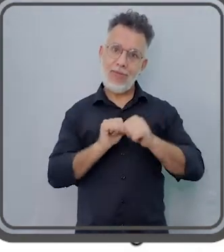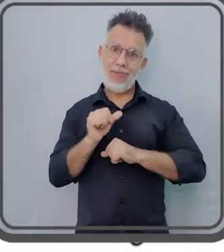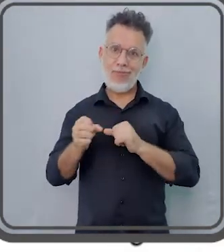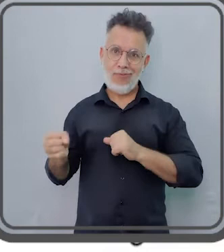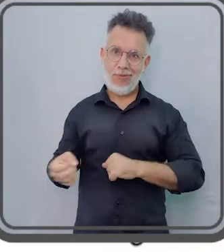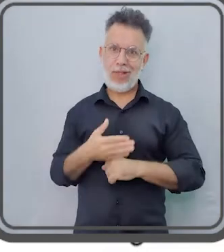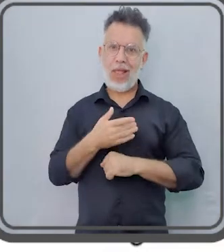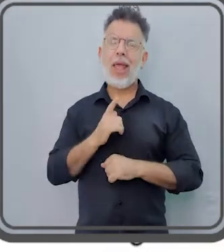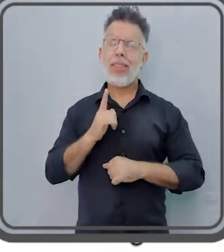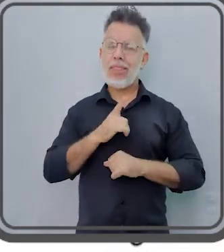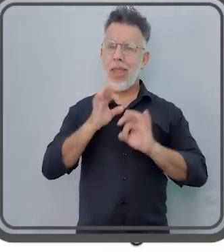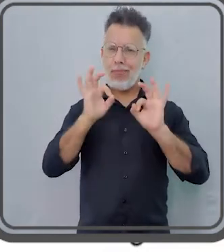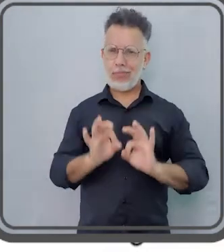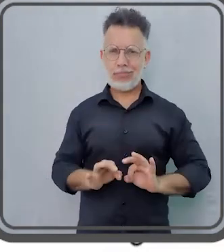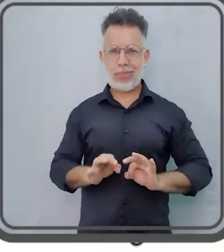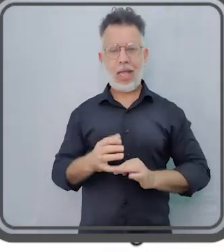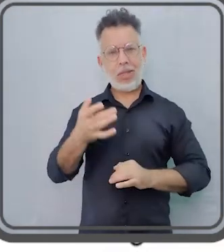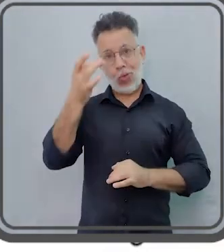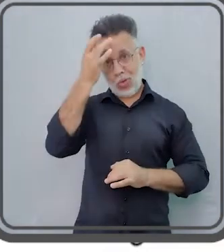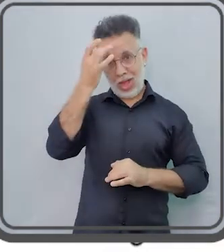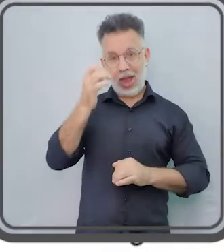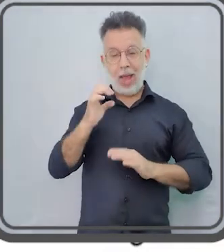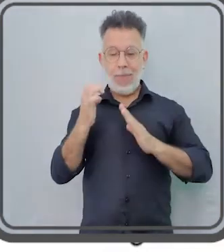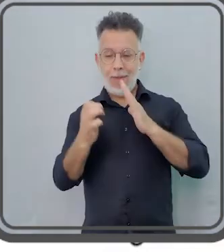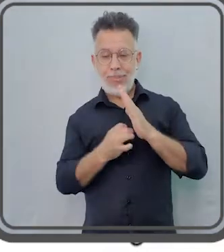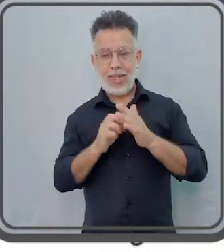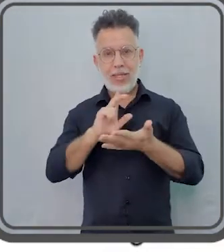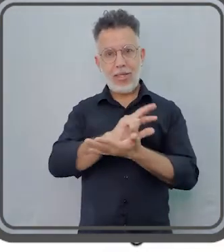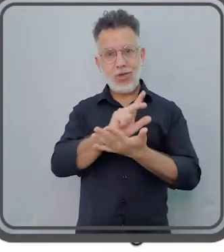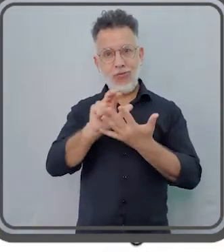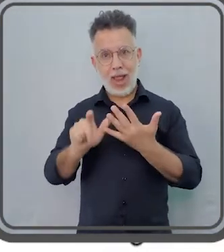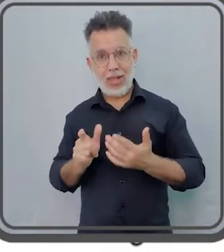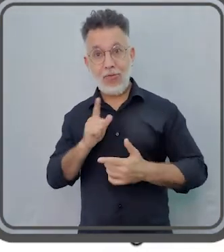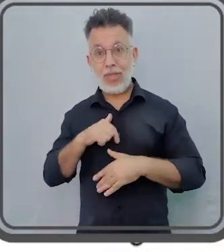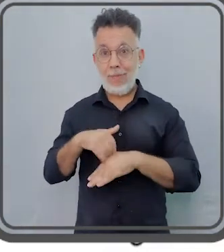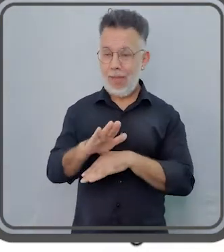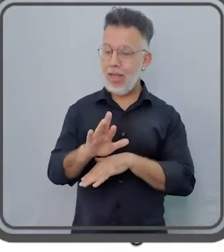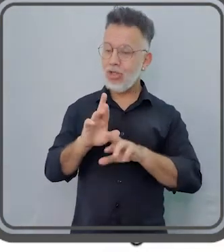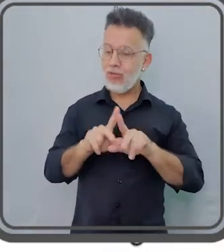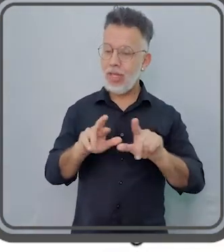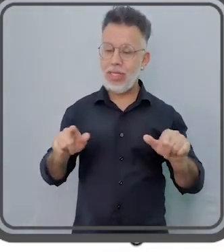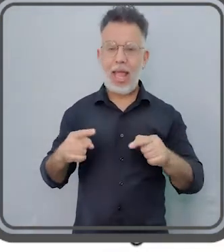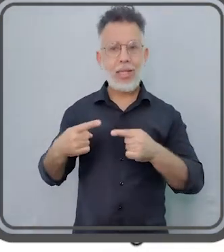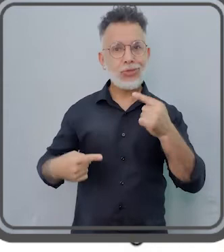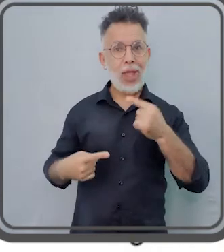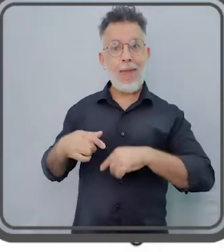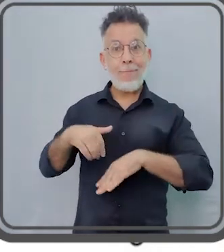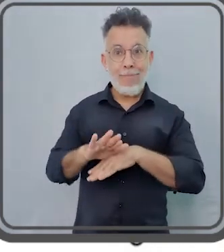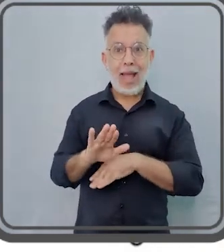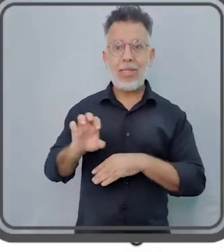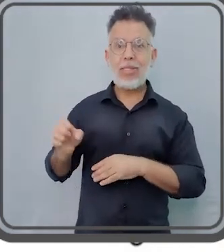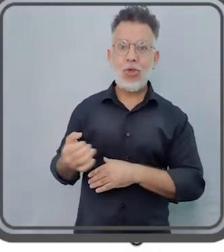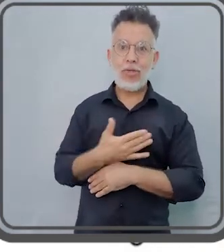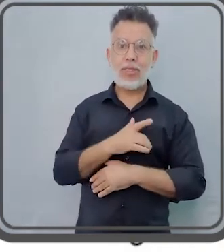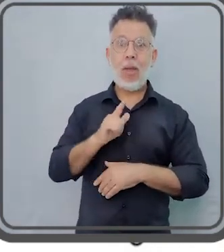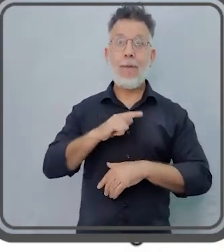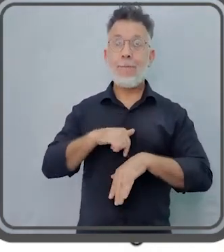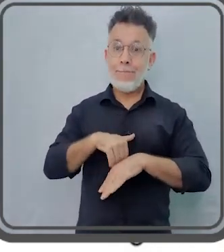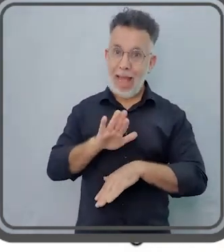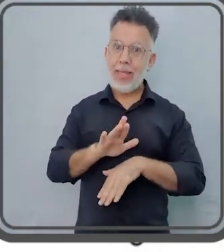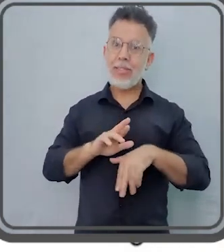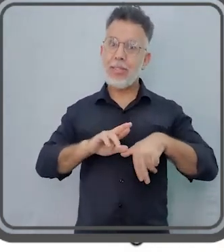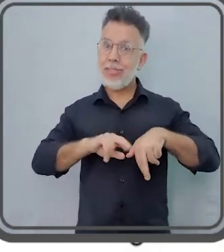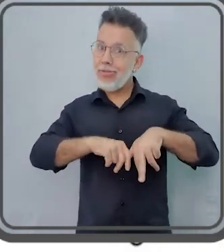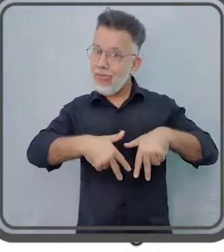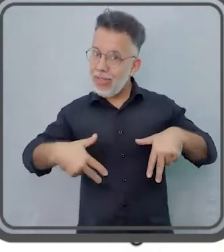que uma empresa diversa, eu vou ter mais diferenciais competitivos, vai ter mais inovação, vai ter mais diversidade, e esse ciclo virtuoso